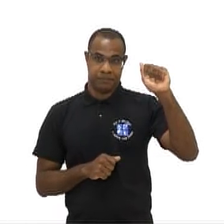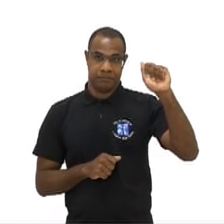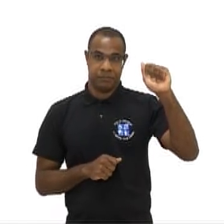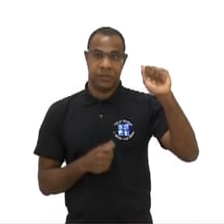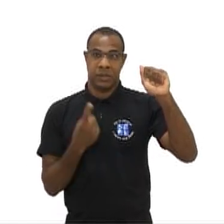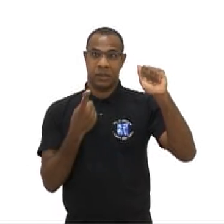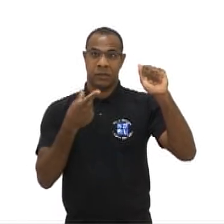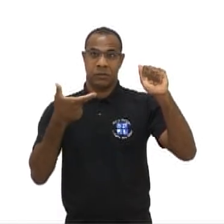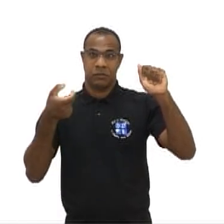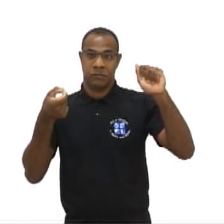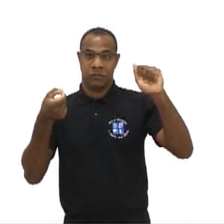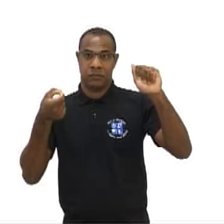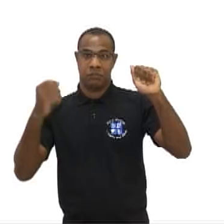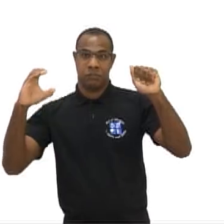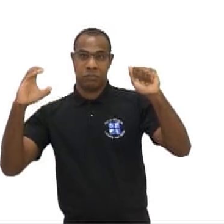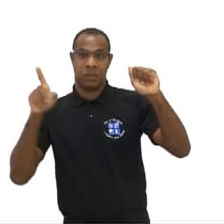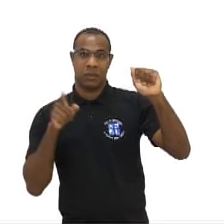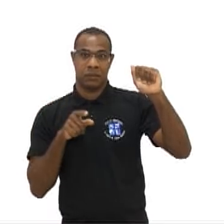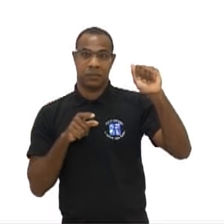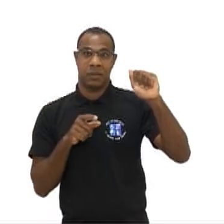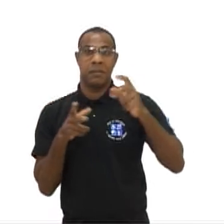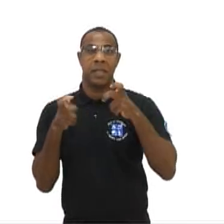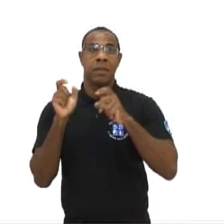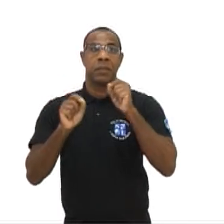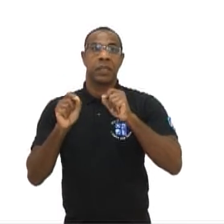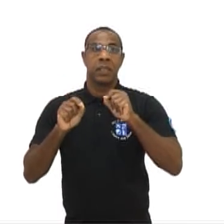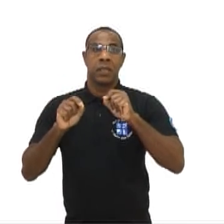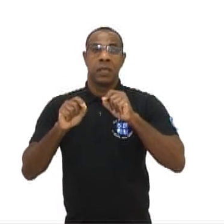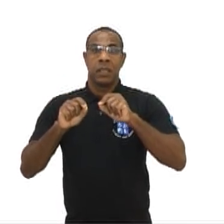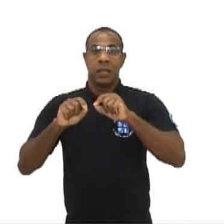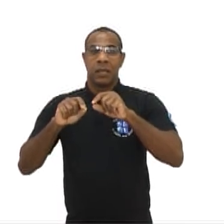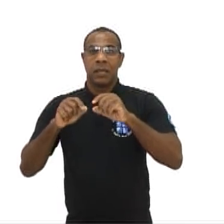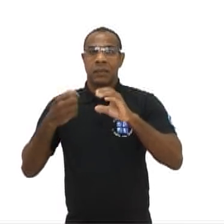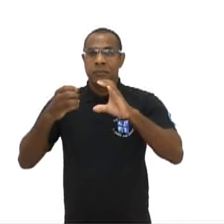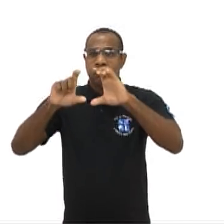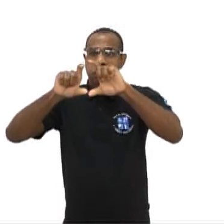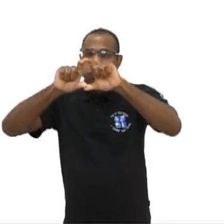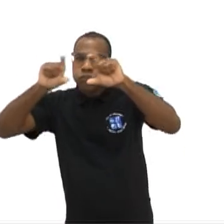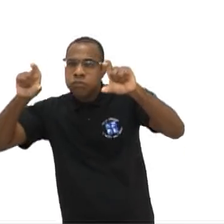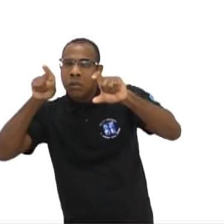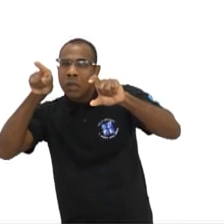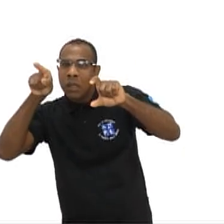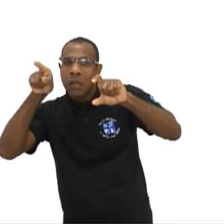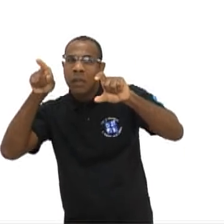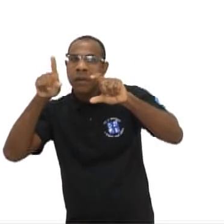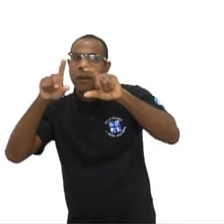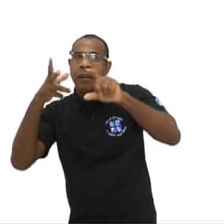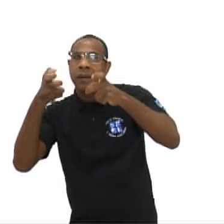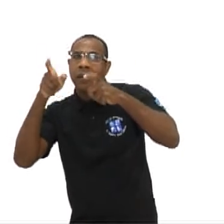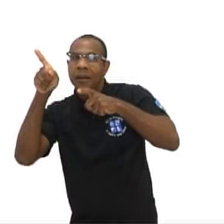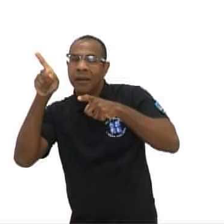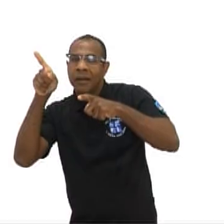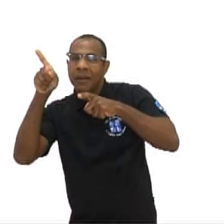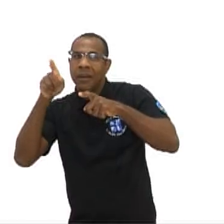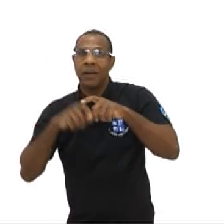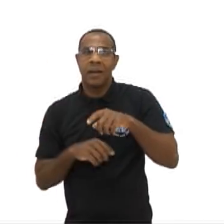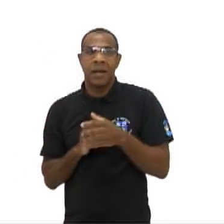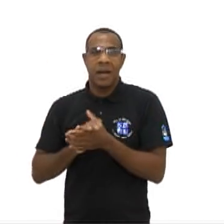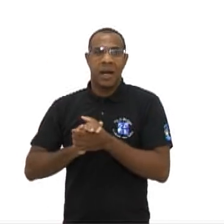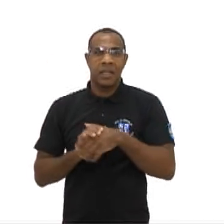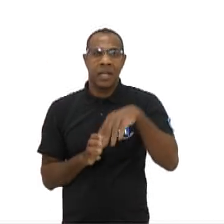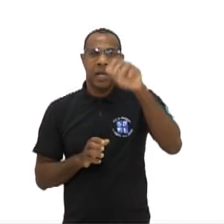120 graus. Então percebam que na equação o que temos ali como referência é n, que representa o número de imagens, igual